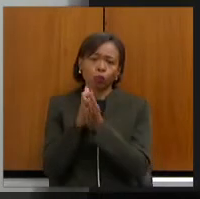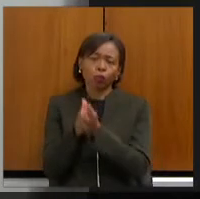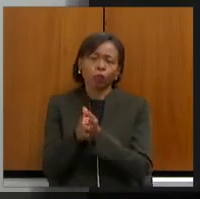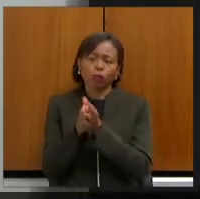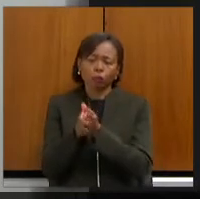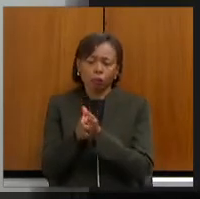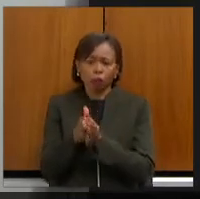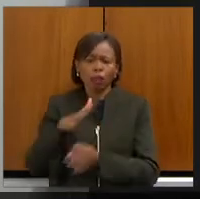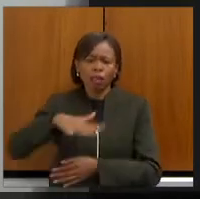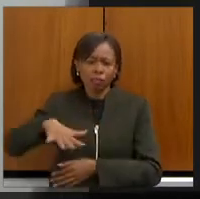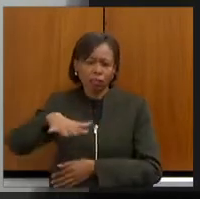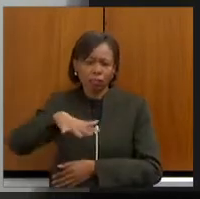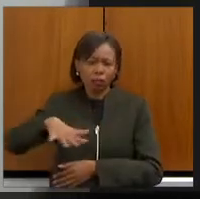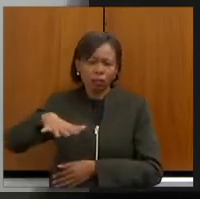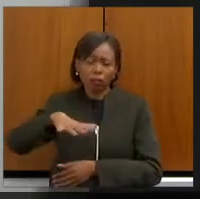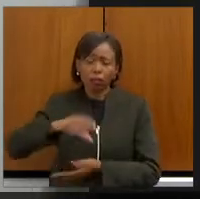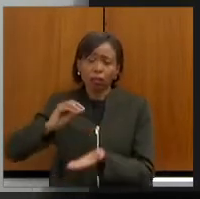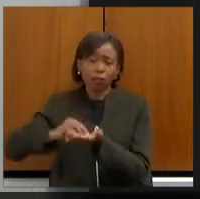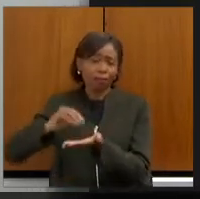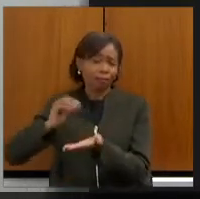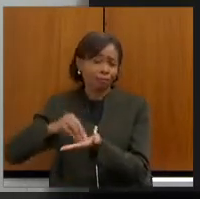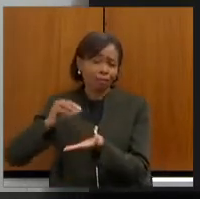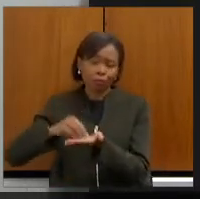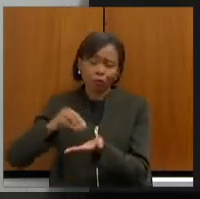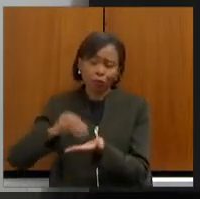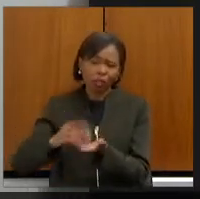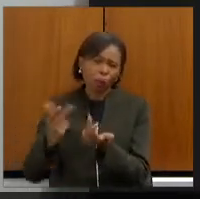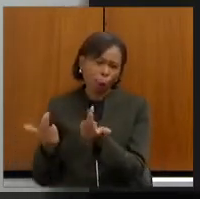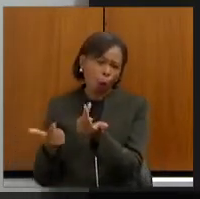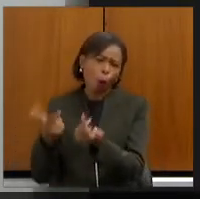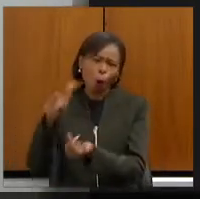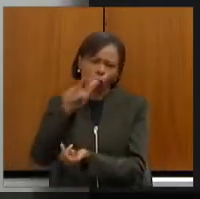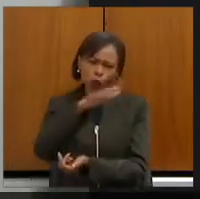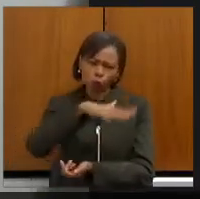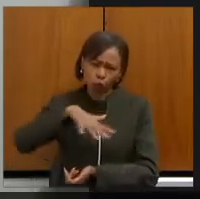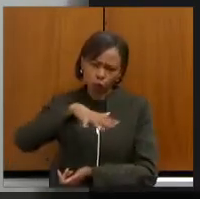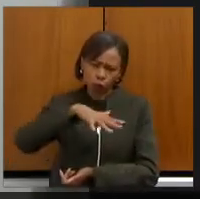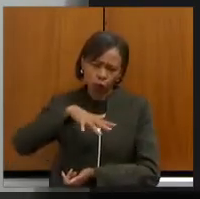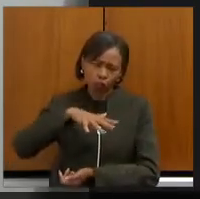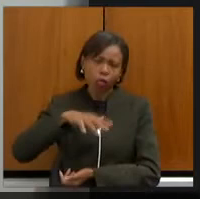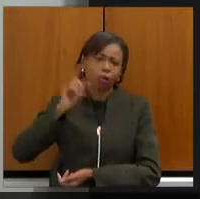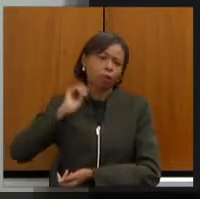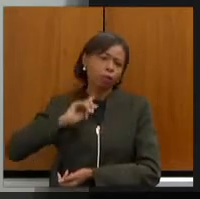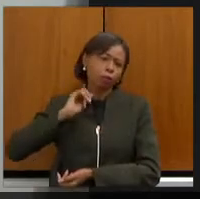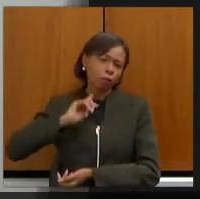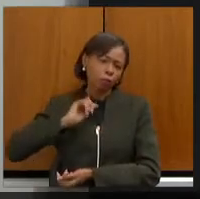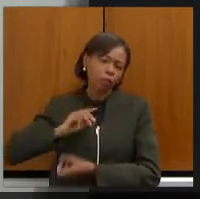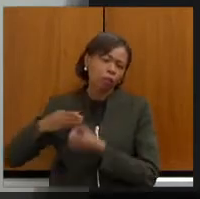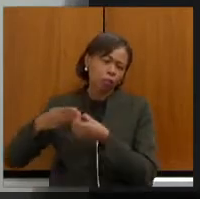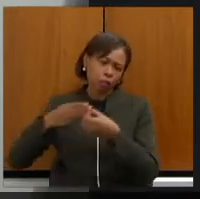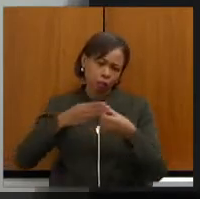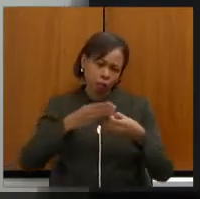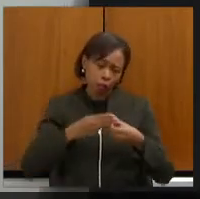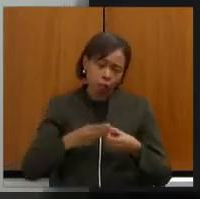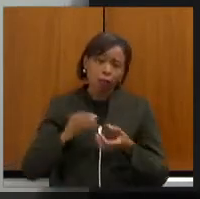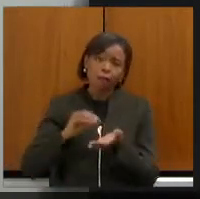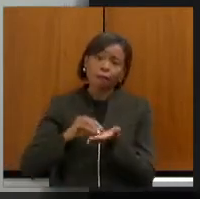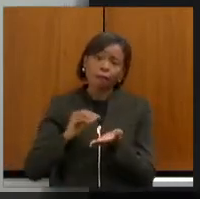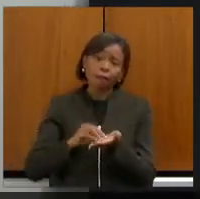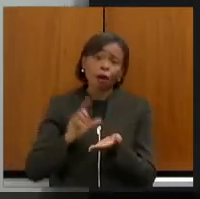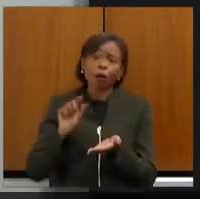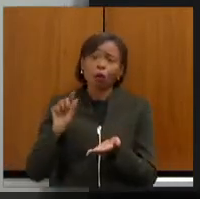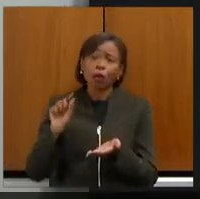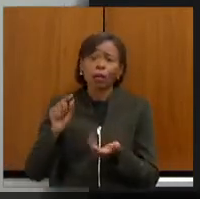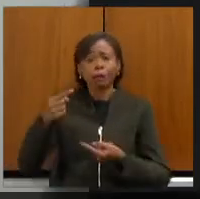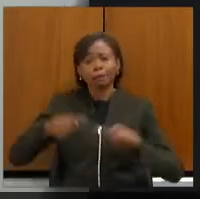a nossa região tem uma carência como vários outros locais dos Estados Unidos dos municípios de Minas Gerais de políticas